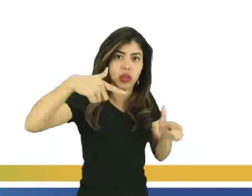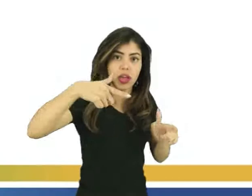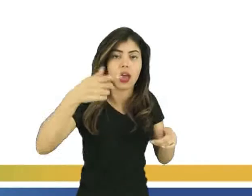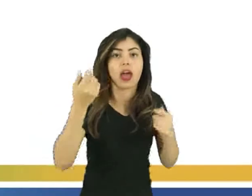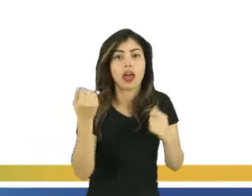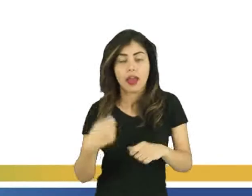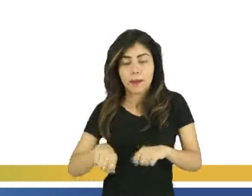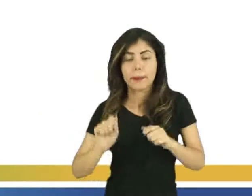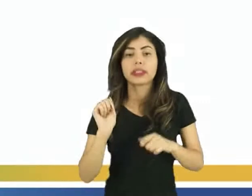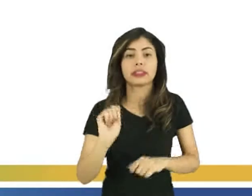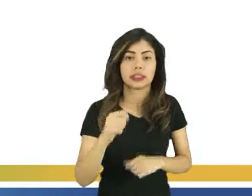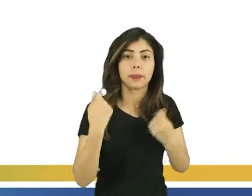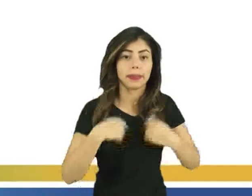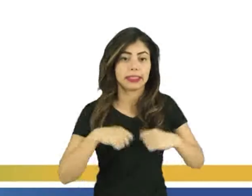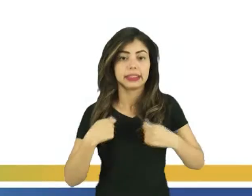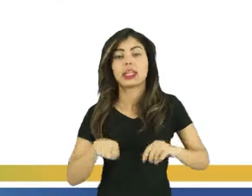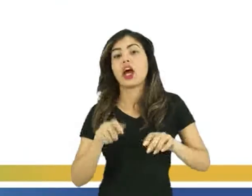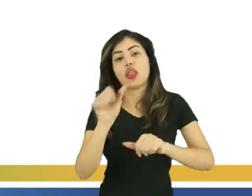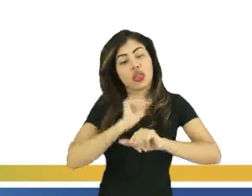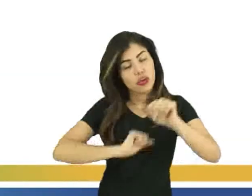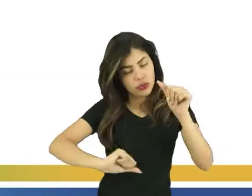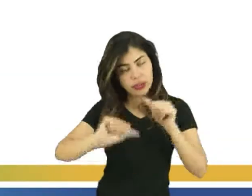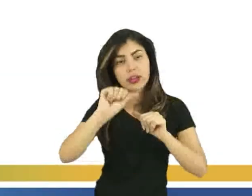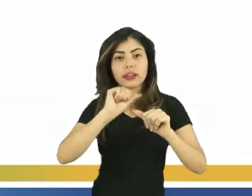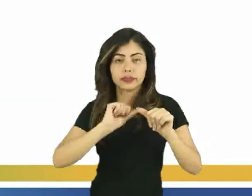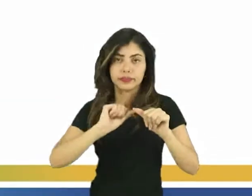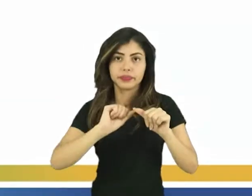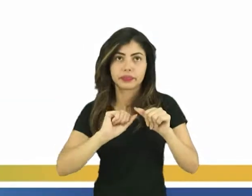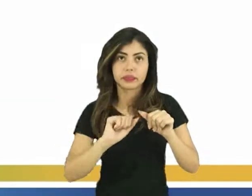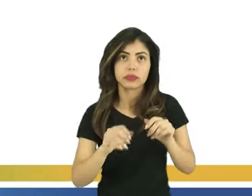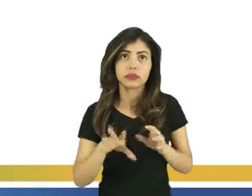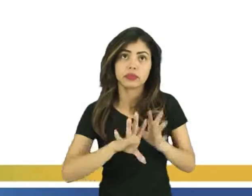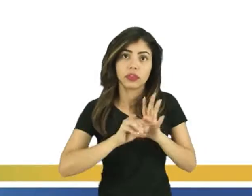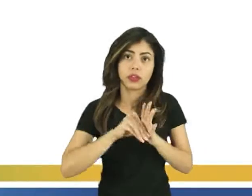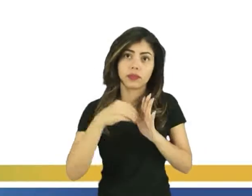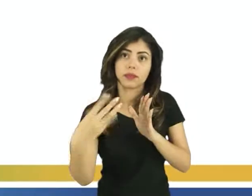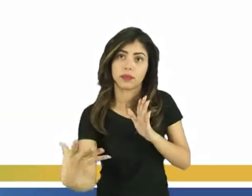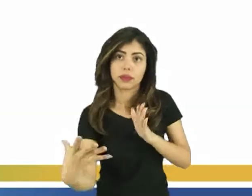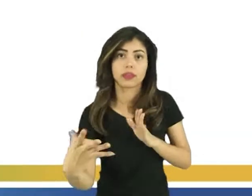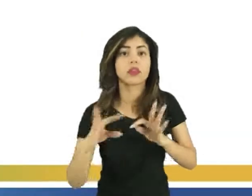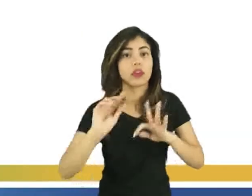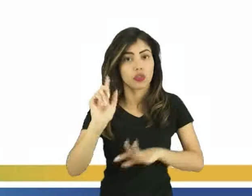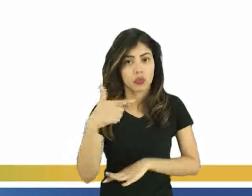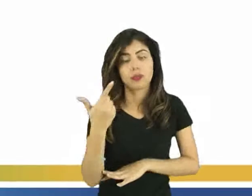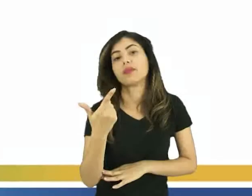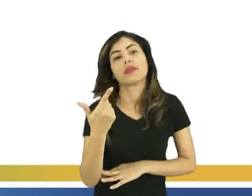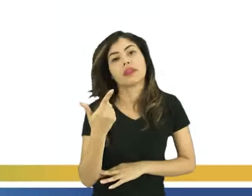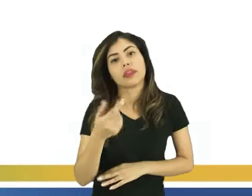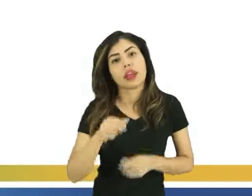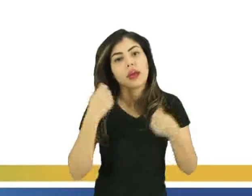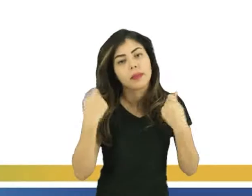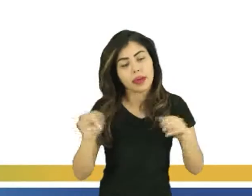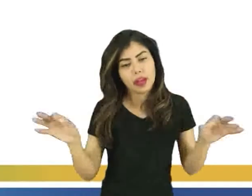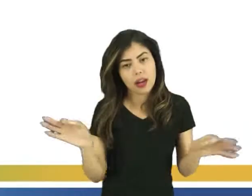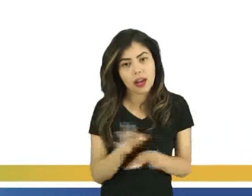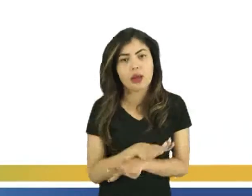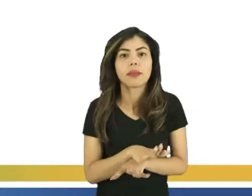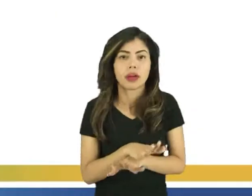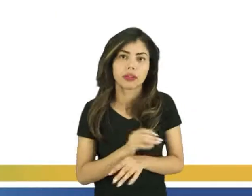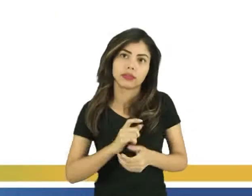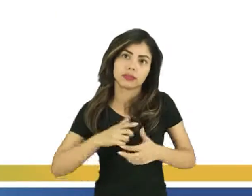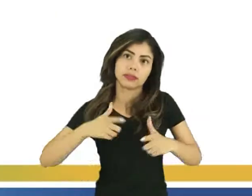Então, eles vão precisar trocar essa parte do corpo de uma forma periódica para poder terminar o seu